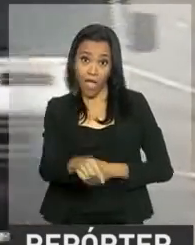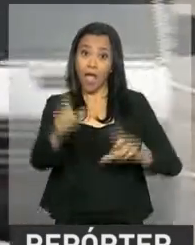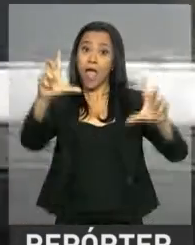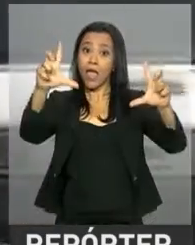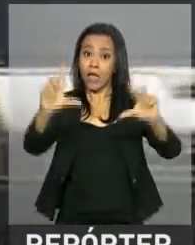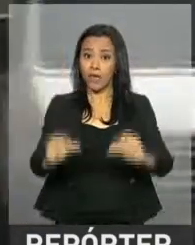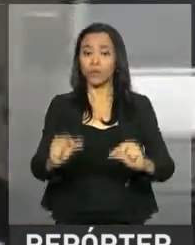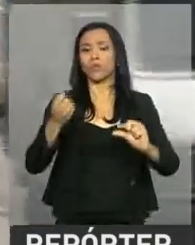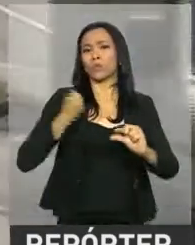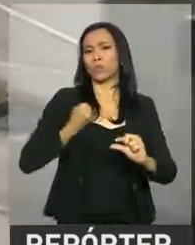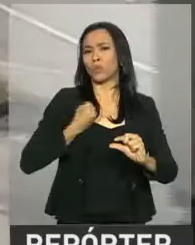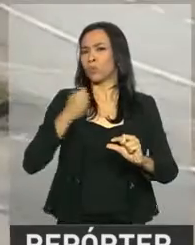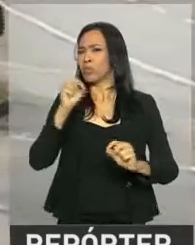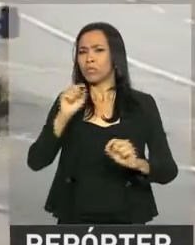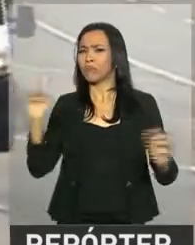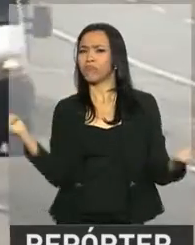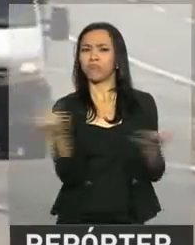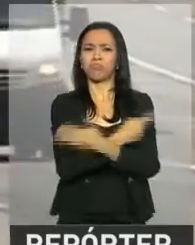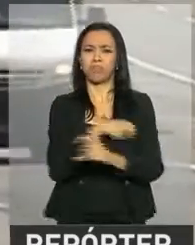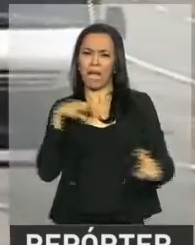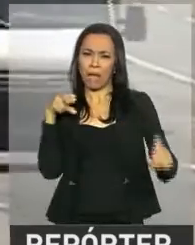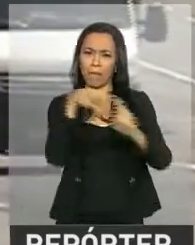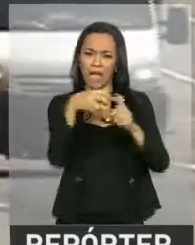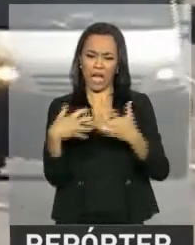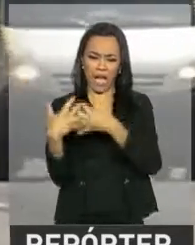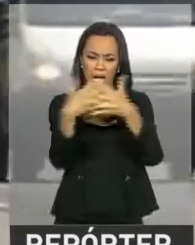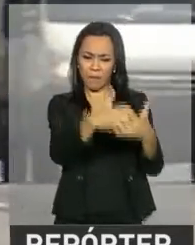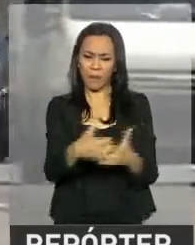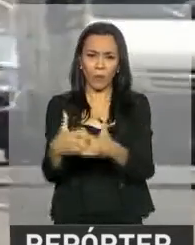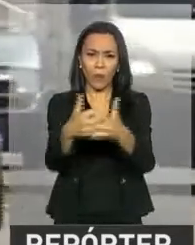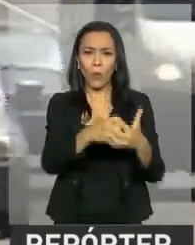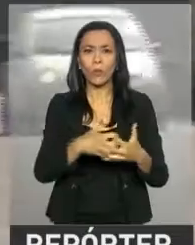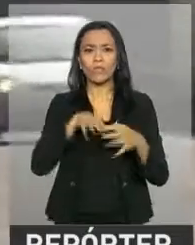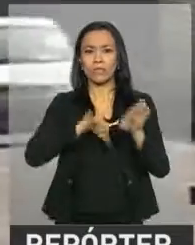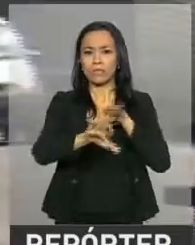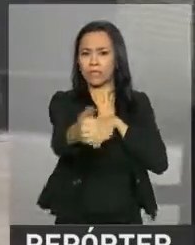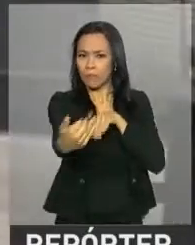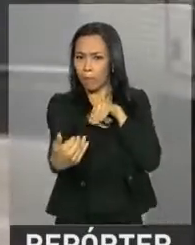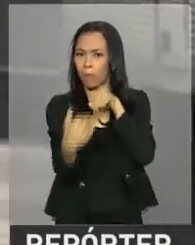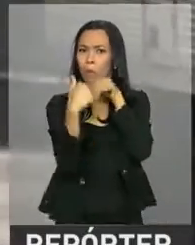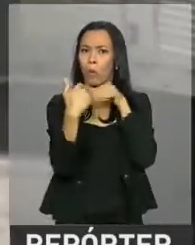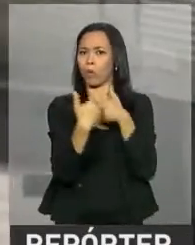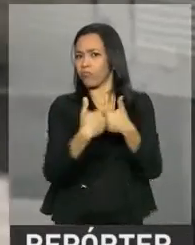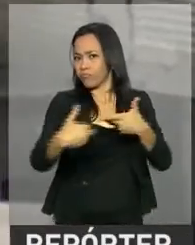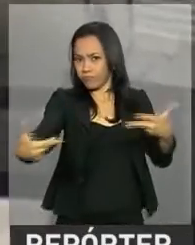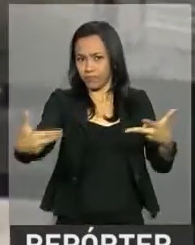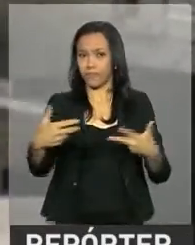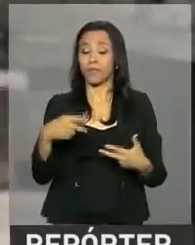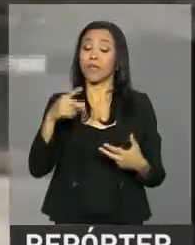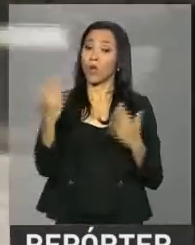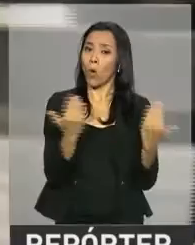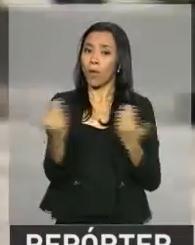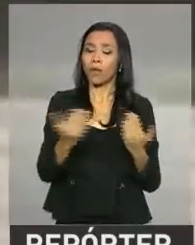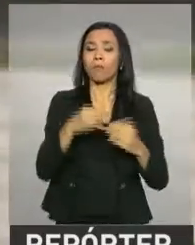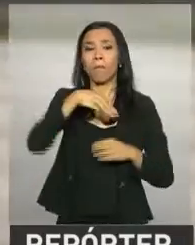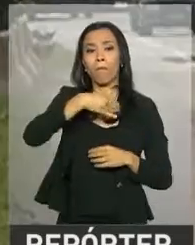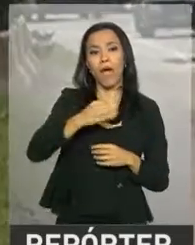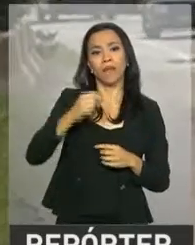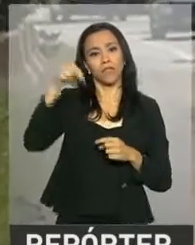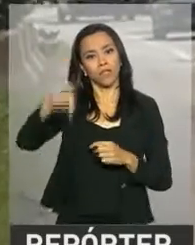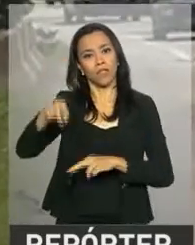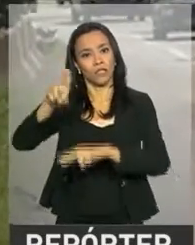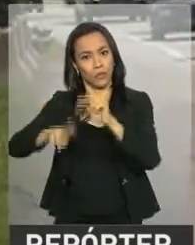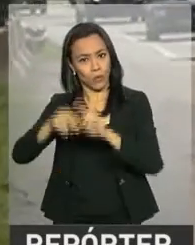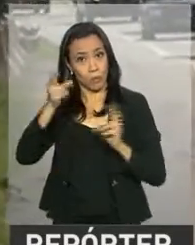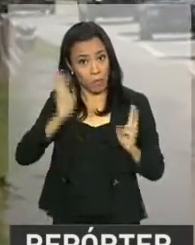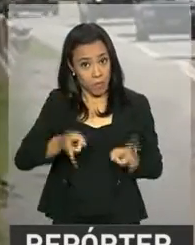no número de acidentes envolvendo caminhões nas estradas federais do país na comparação entre março e julho deste ano com o